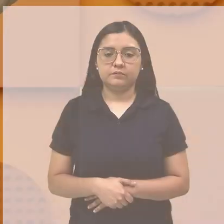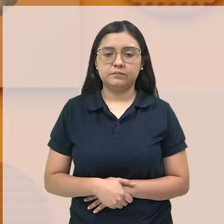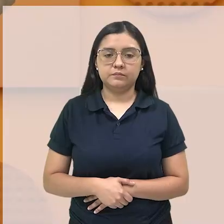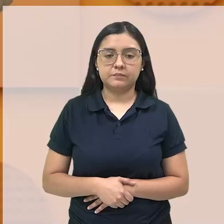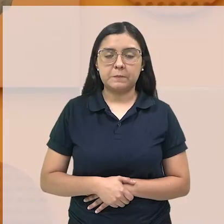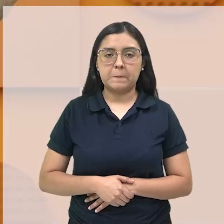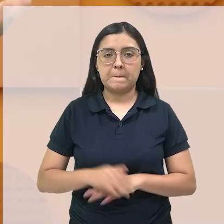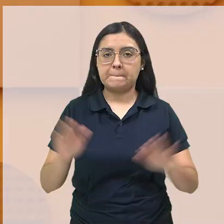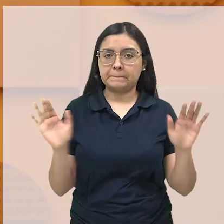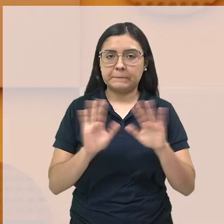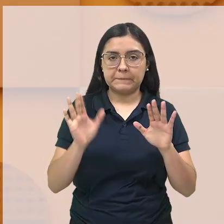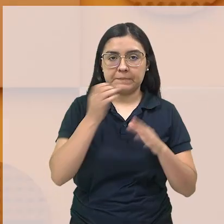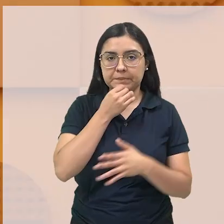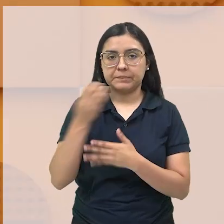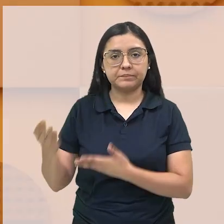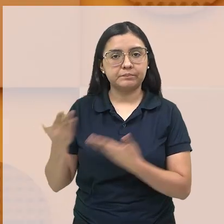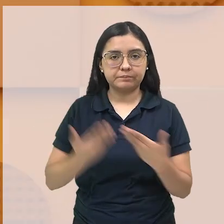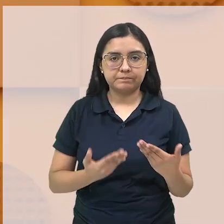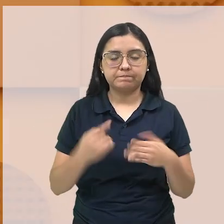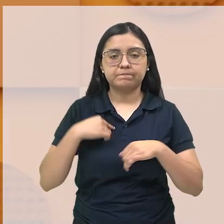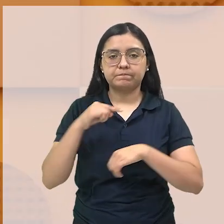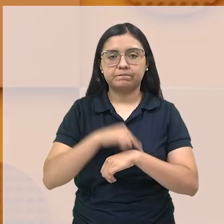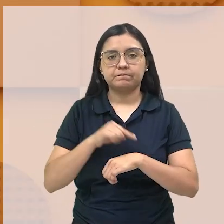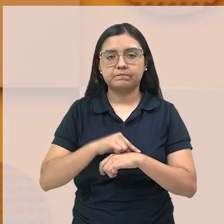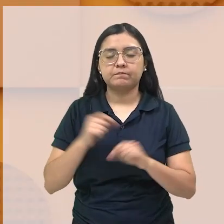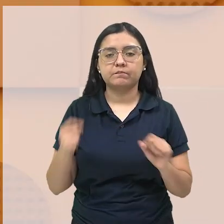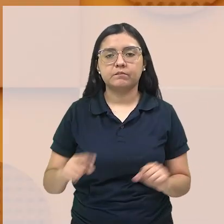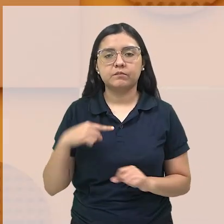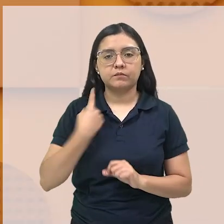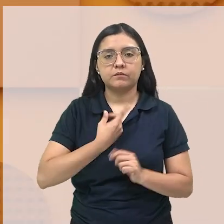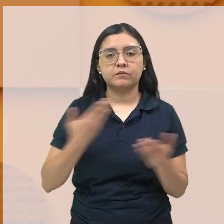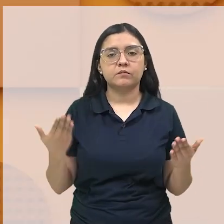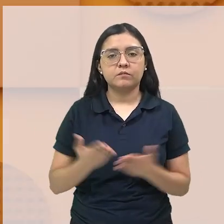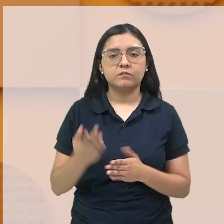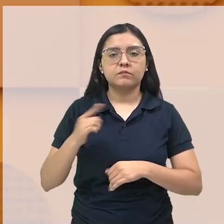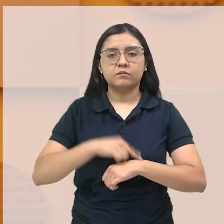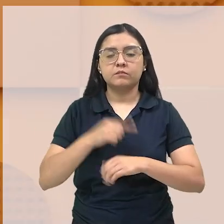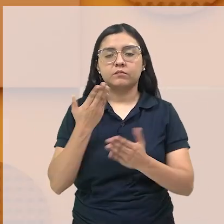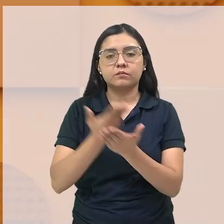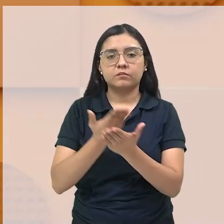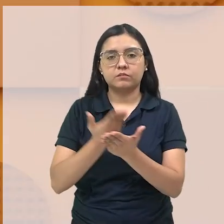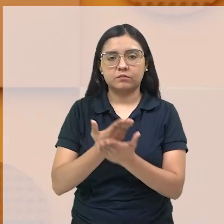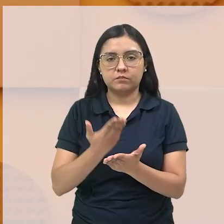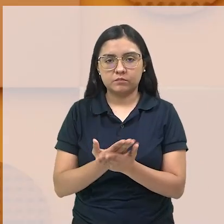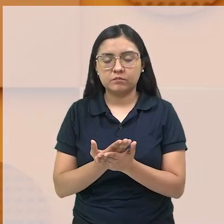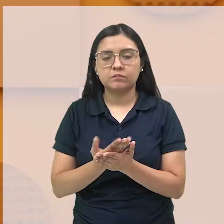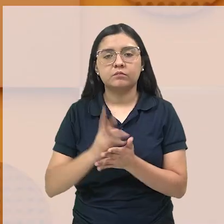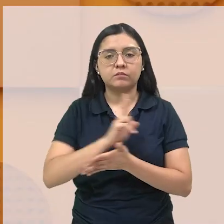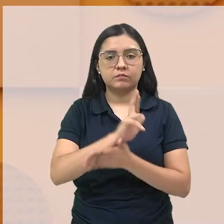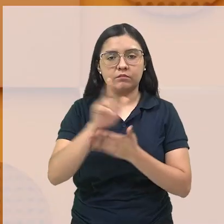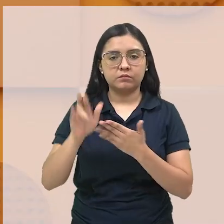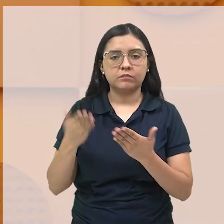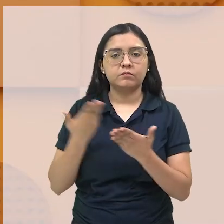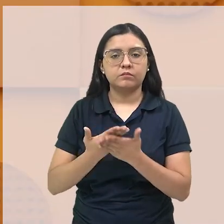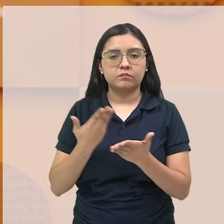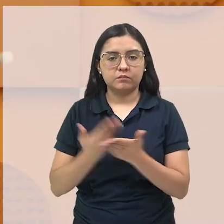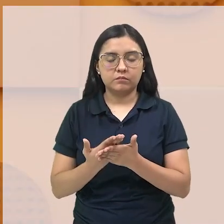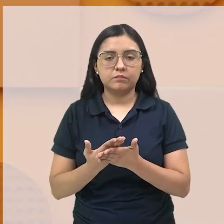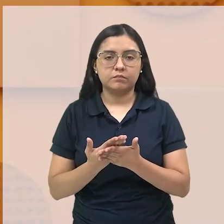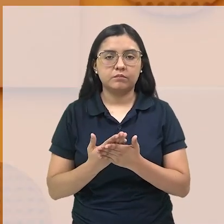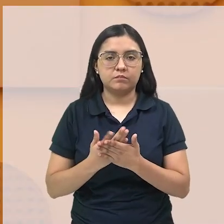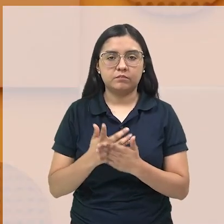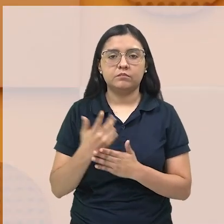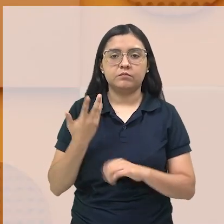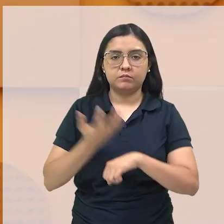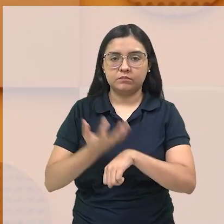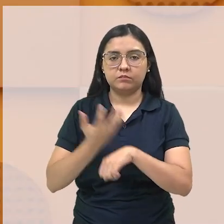Oi, pessoal, sejam todos bem-vindos a esse momento de estudos aqui no nosso percurso de aulas, no nosso conjunto de